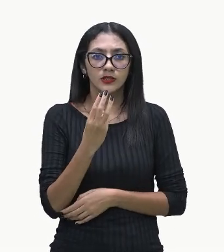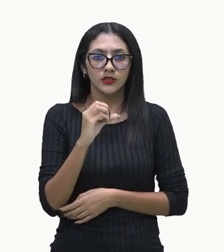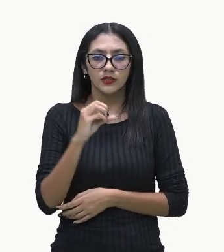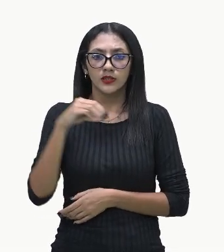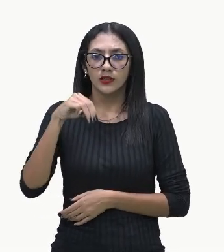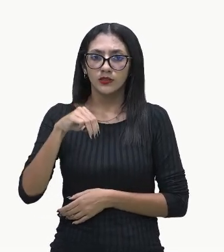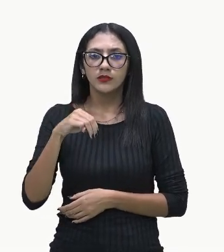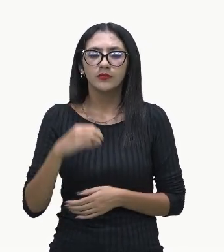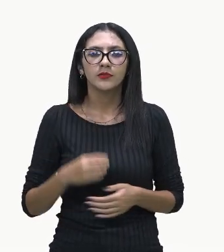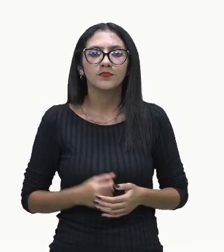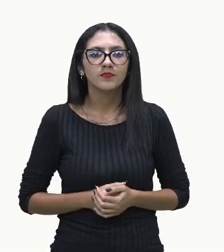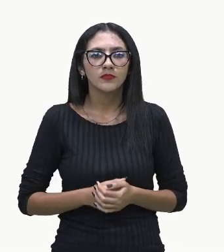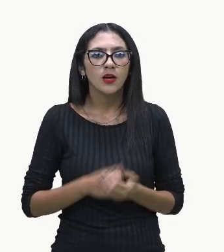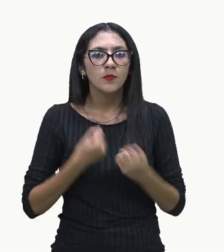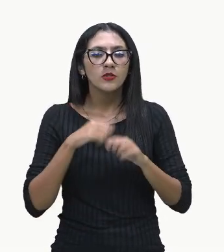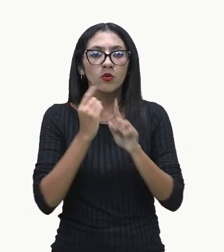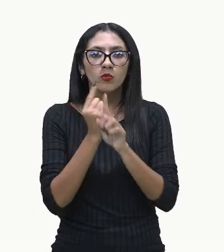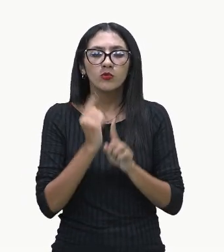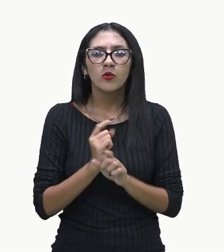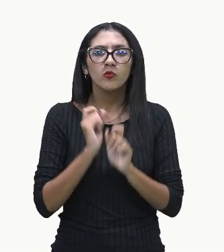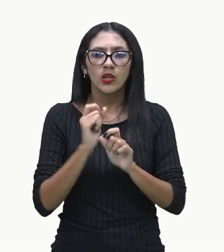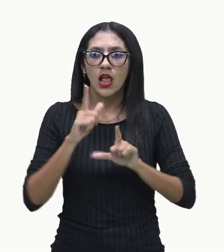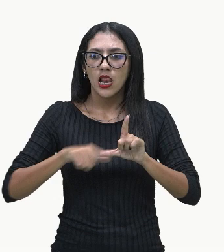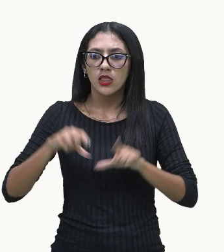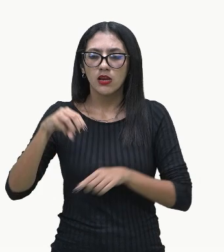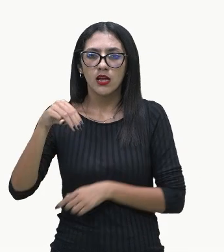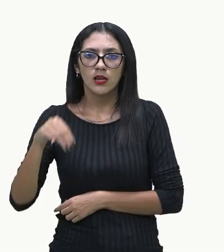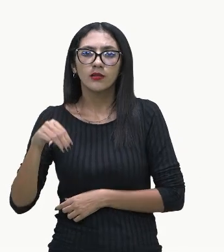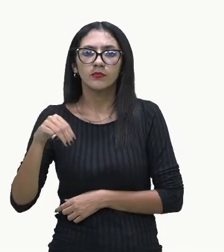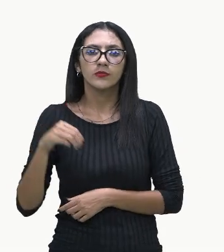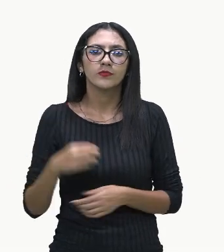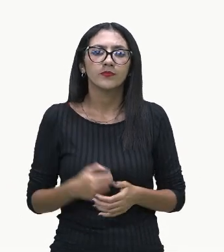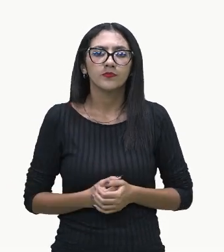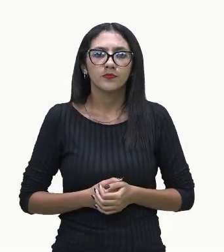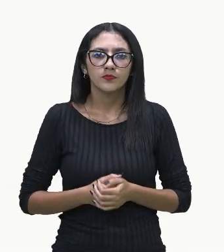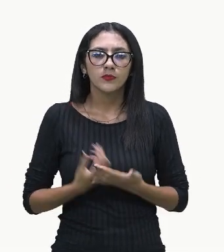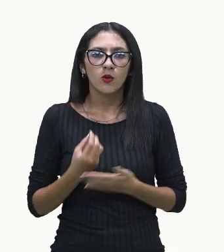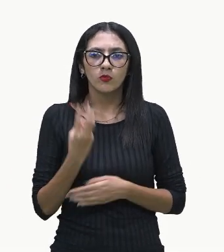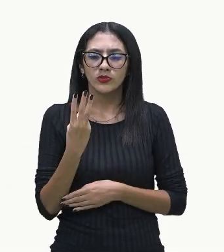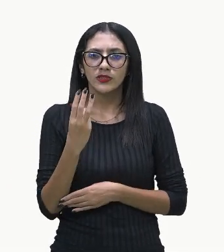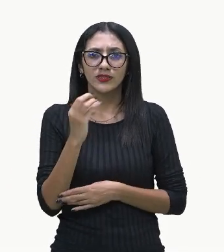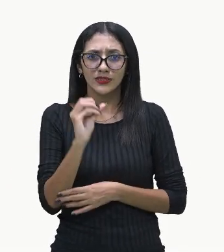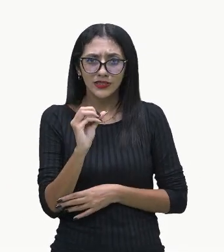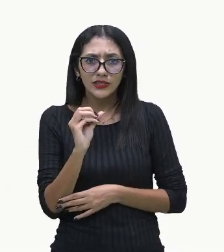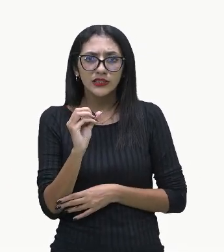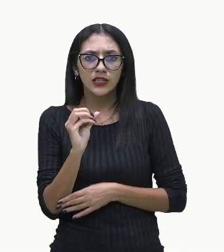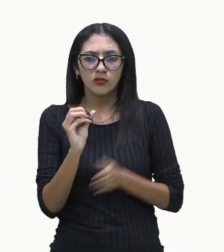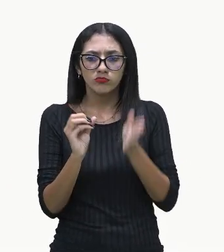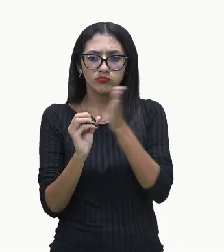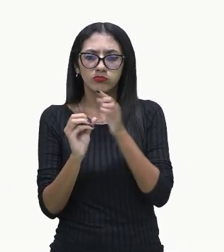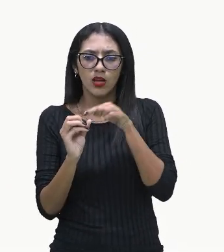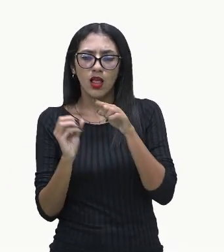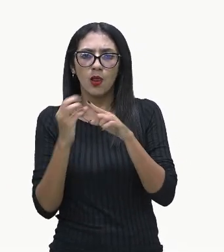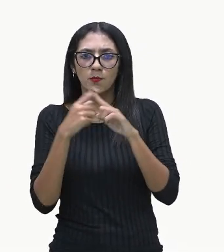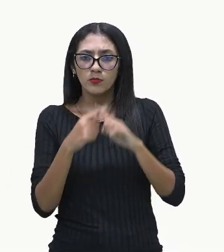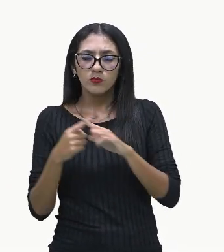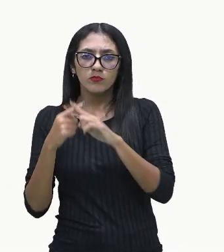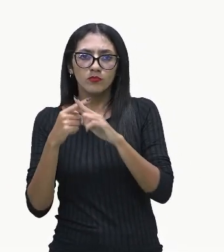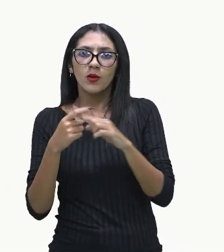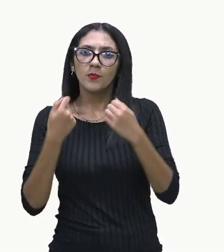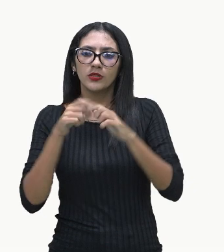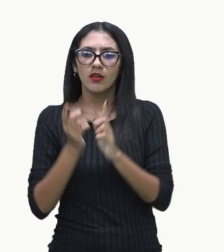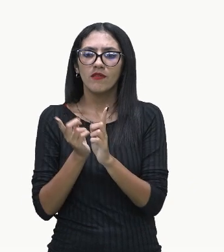queremos o valor de quem? Do M, não é? Então, se o 30 está sendo multiplicado, ele vai passar